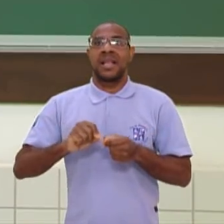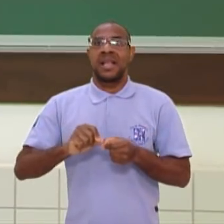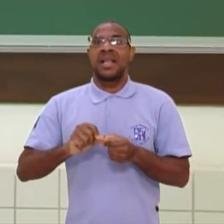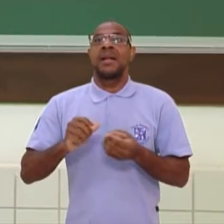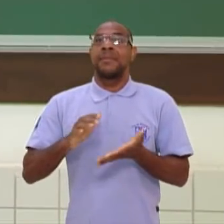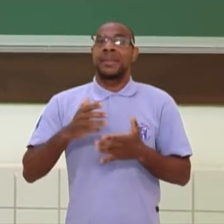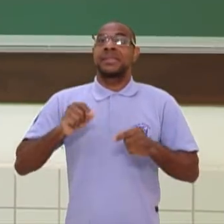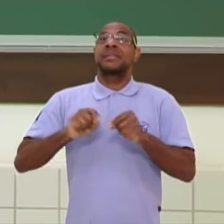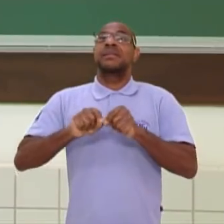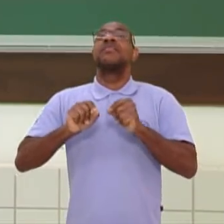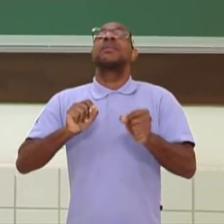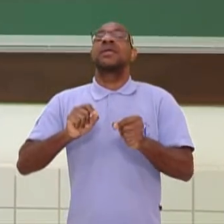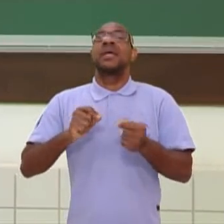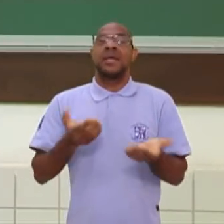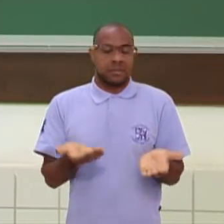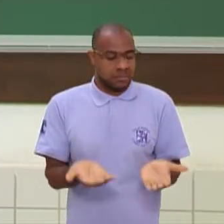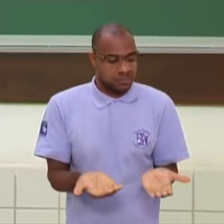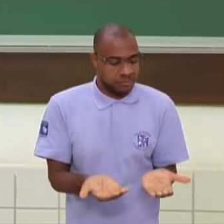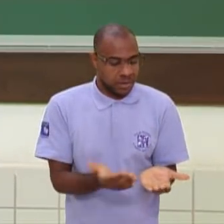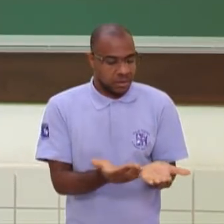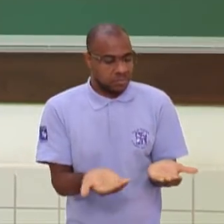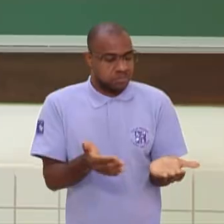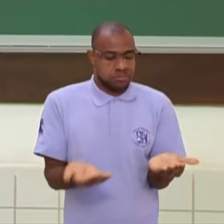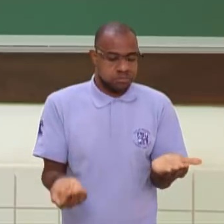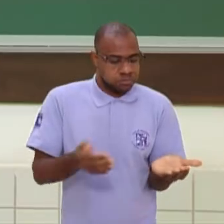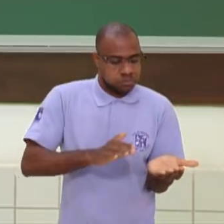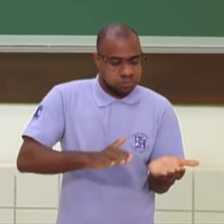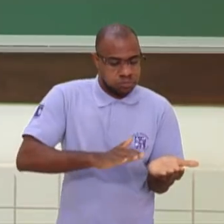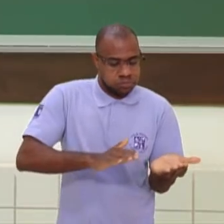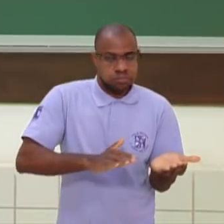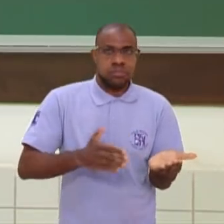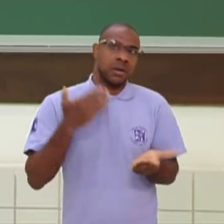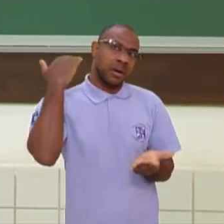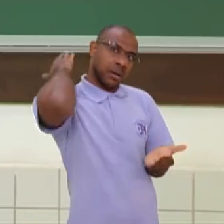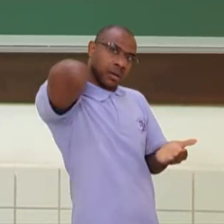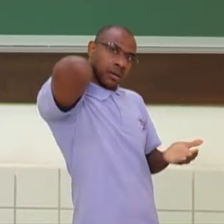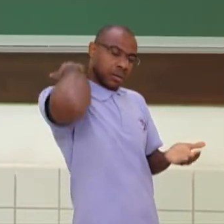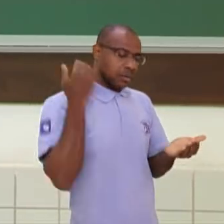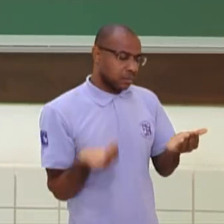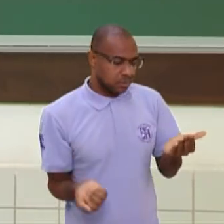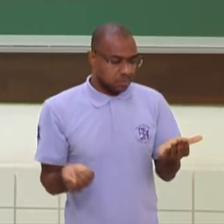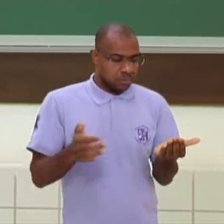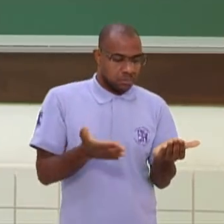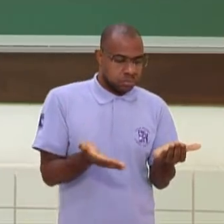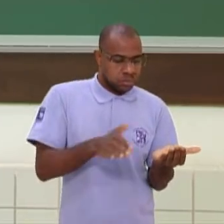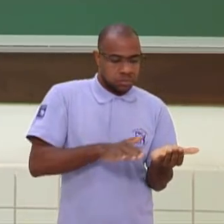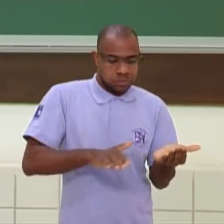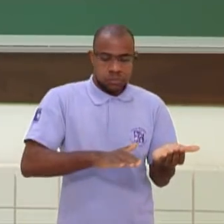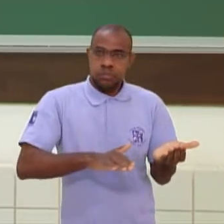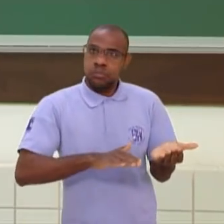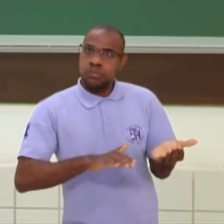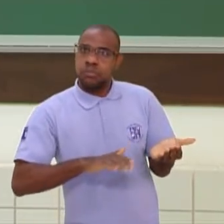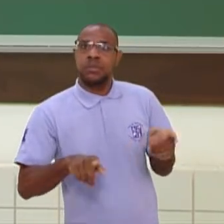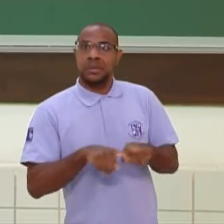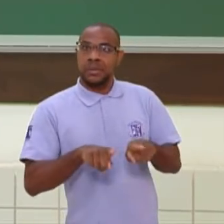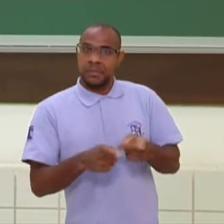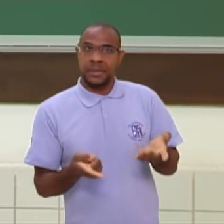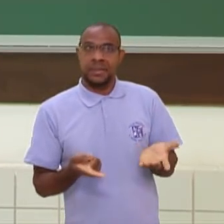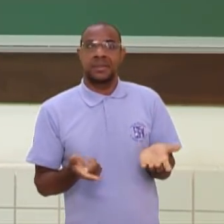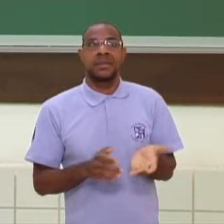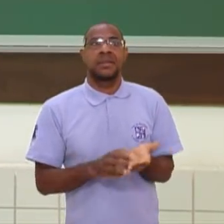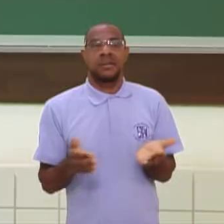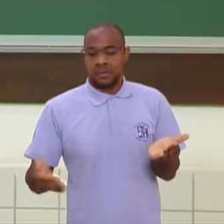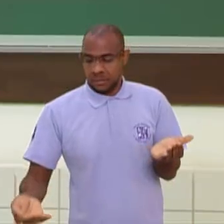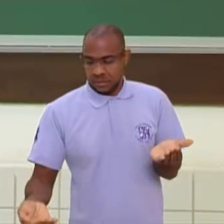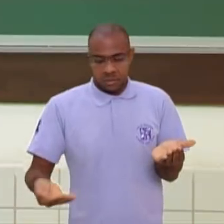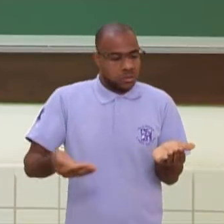Você vai ter exatamente esse mesmo contexto. A movimentação que você vai fazer agora, a fonte, ela vai estar atuando na horizontal, puxando a